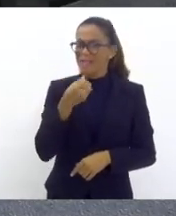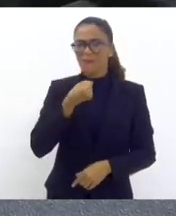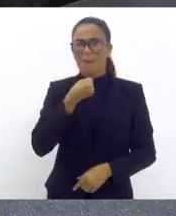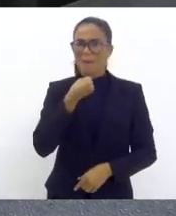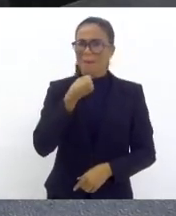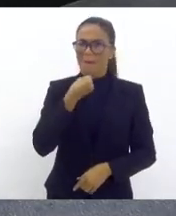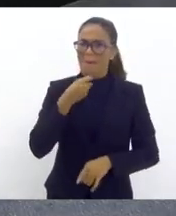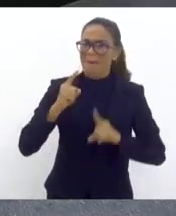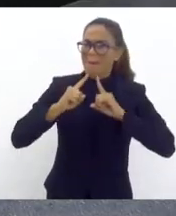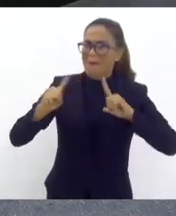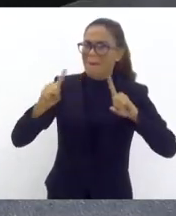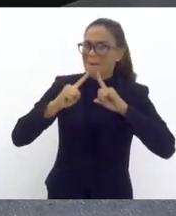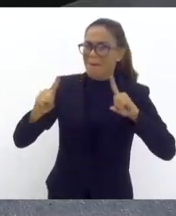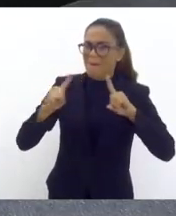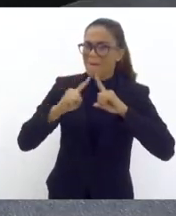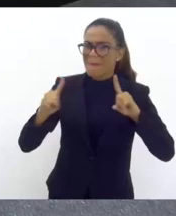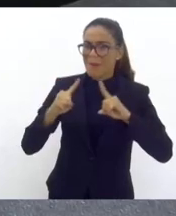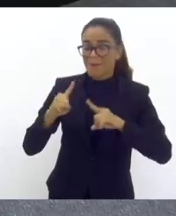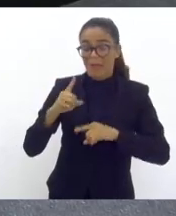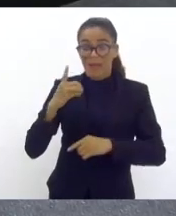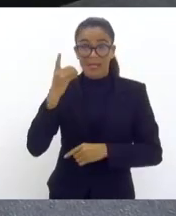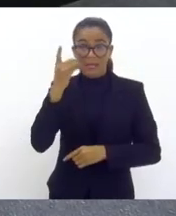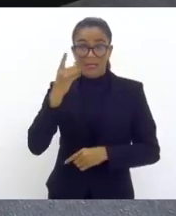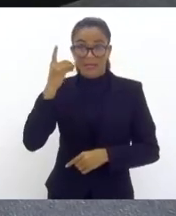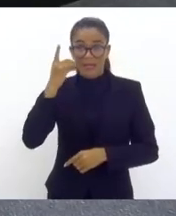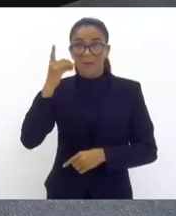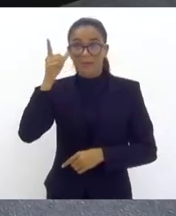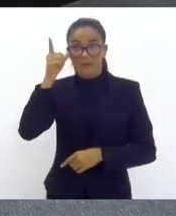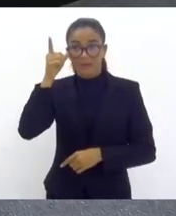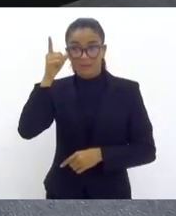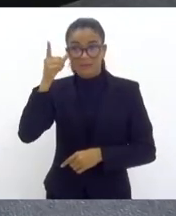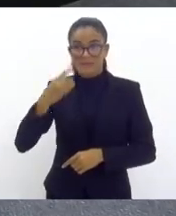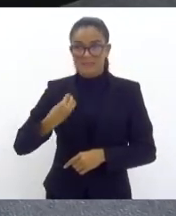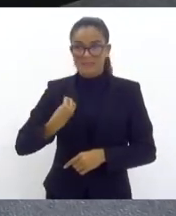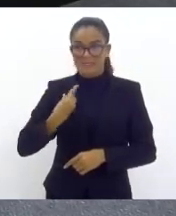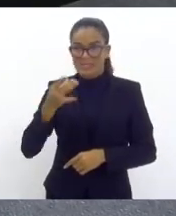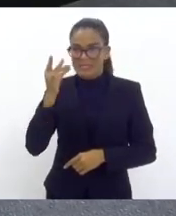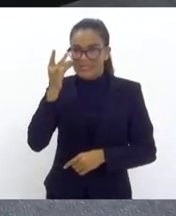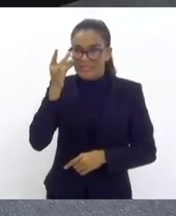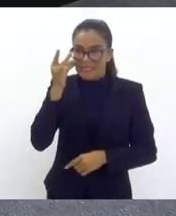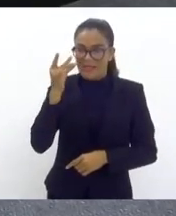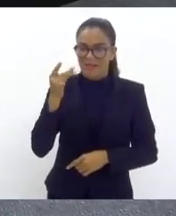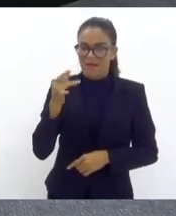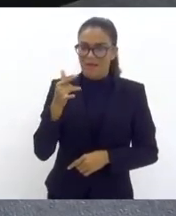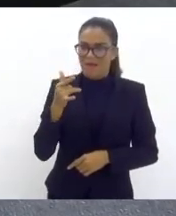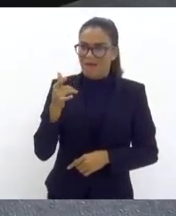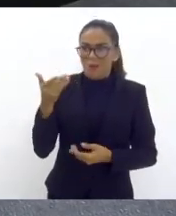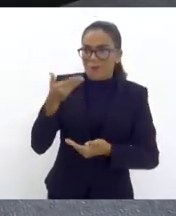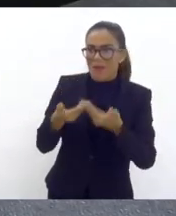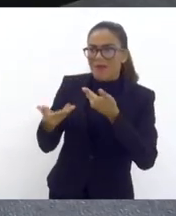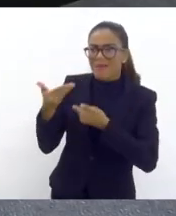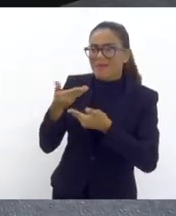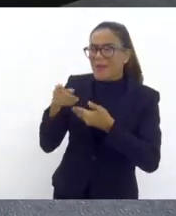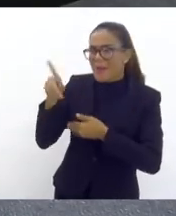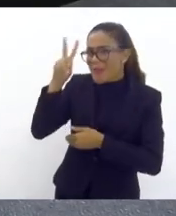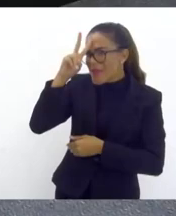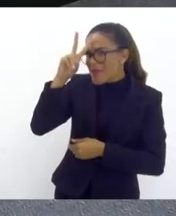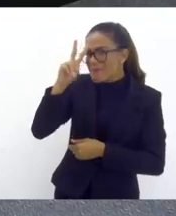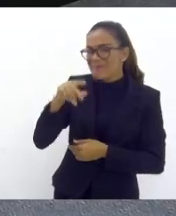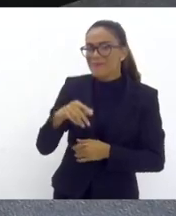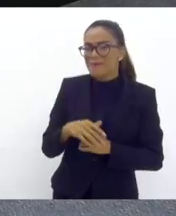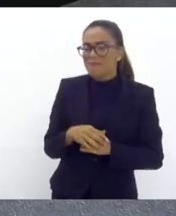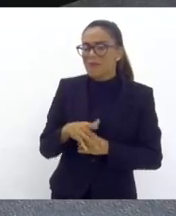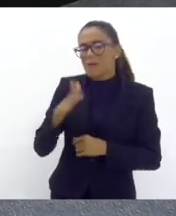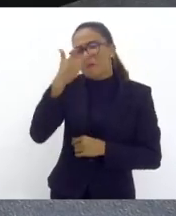e vergonhosamente deputada Lucinha estava presente vergonhosamente eu não fui atendido e depois uma